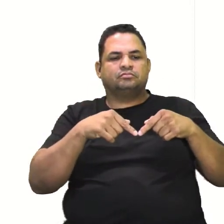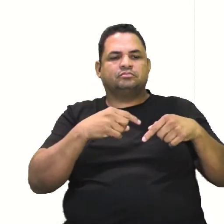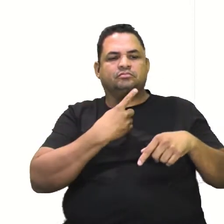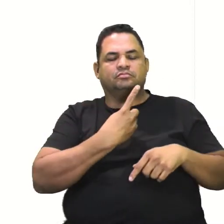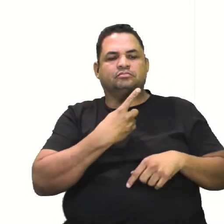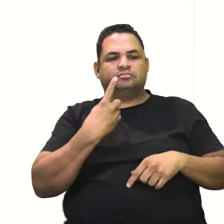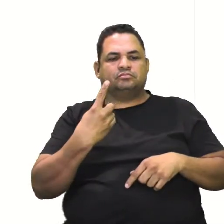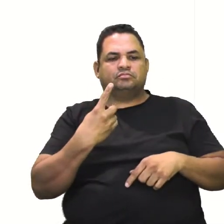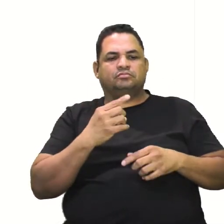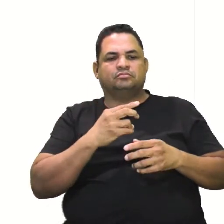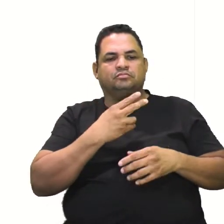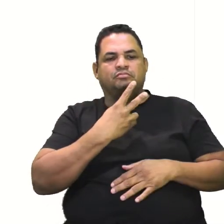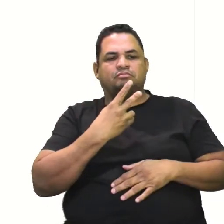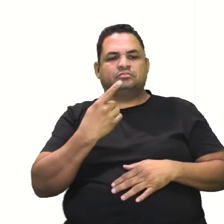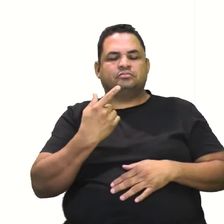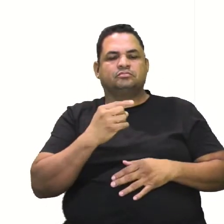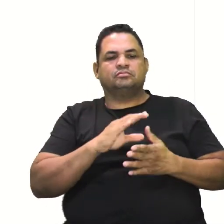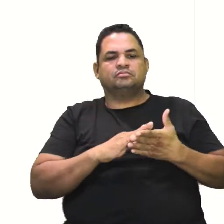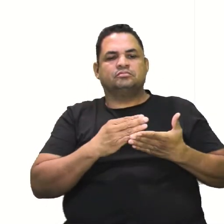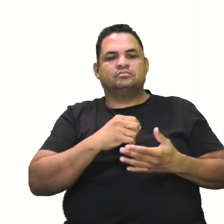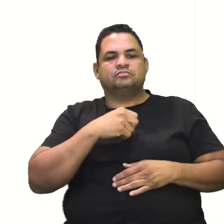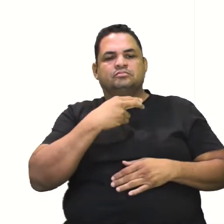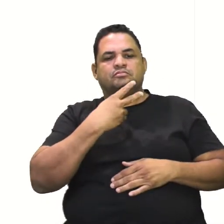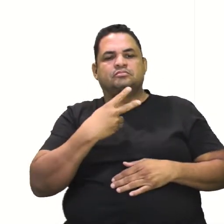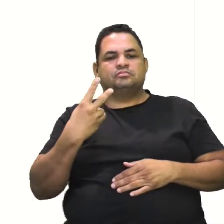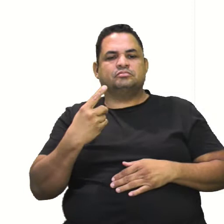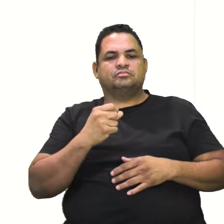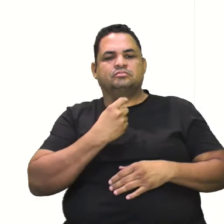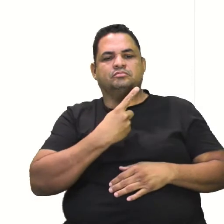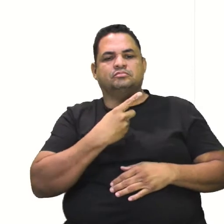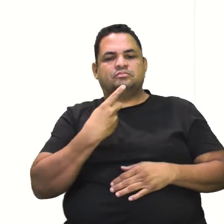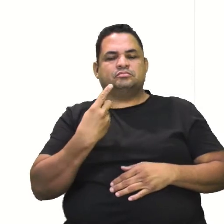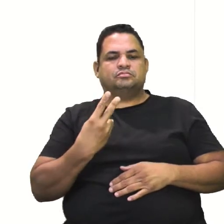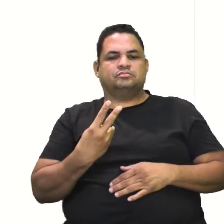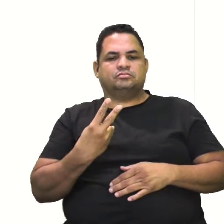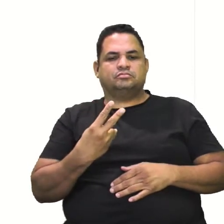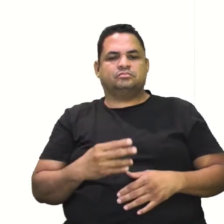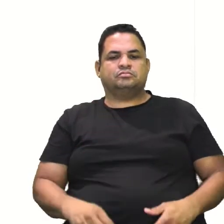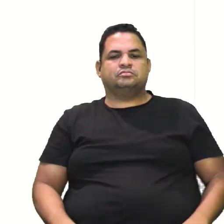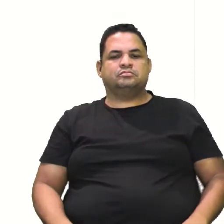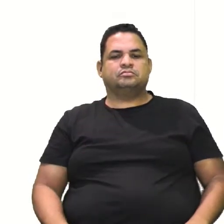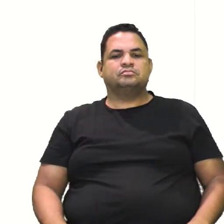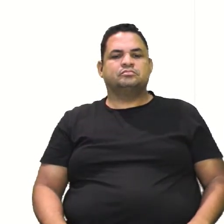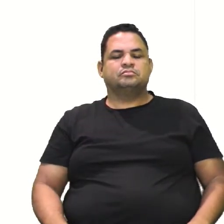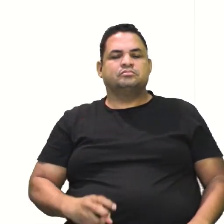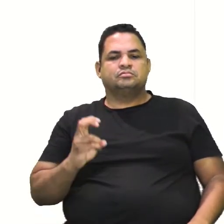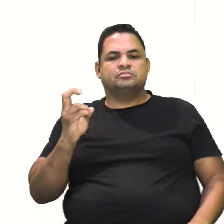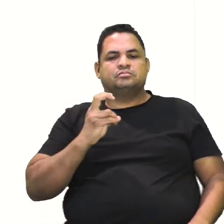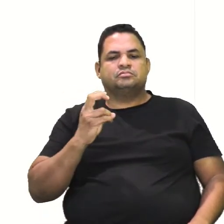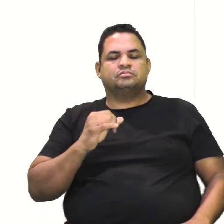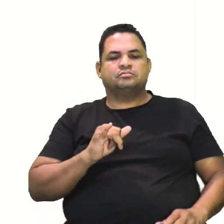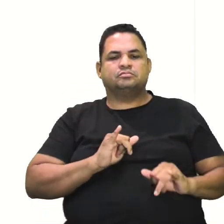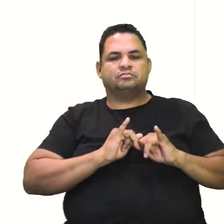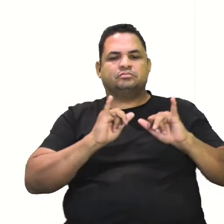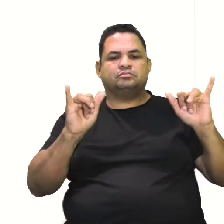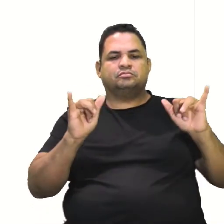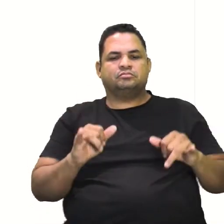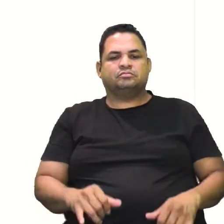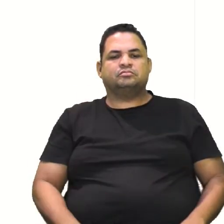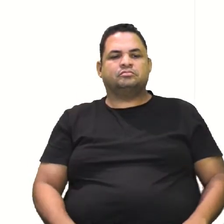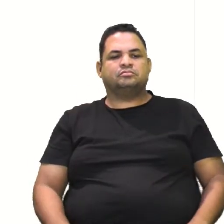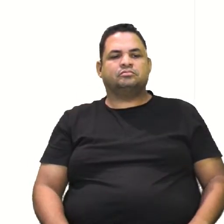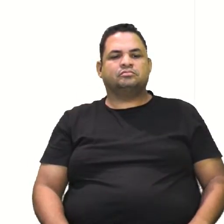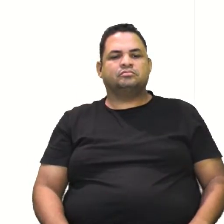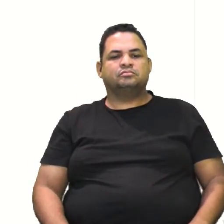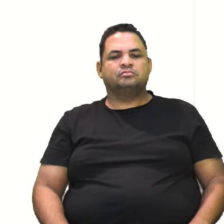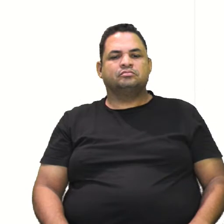e 1, 2 e 1, 2 e 2 e 1 e 2. E quinta informação... Essa aqui deveria estar aqui,